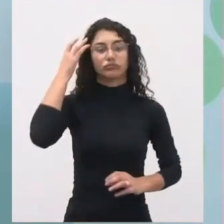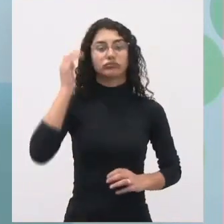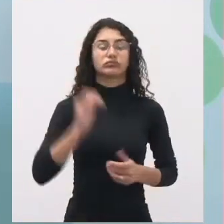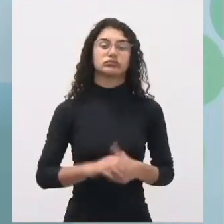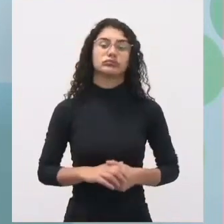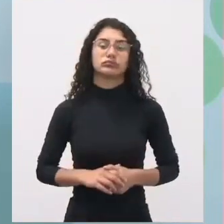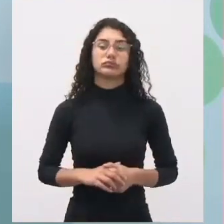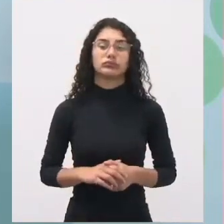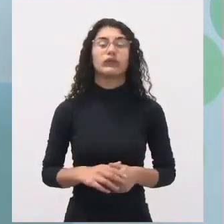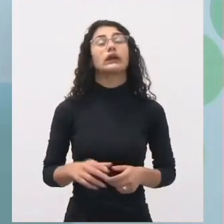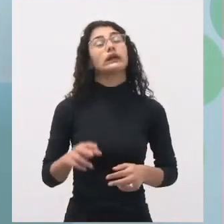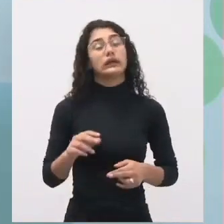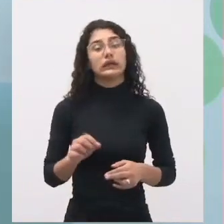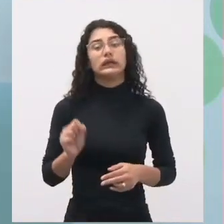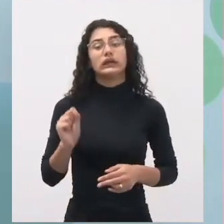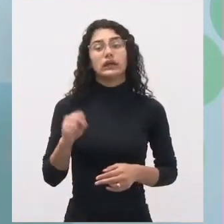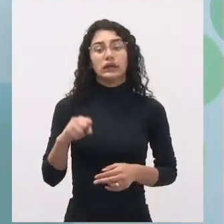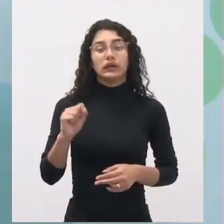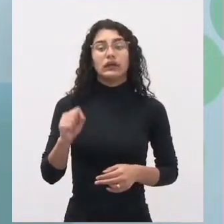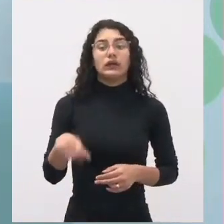a concepção